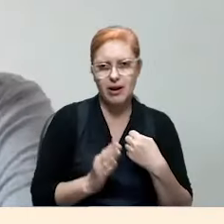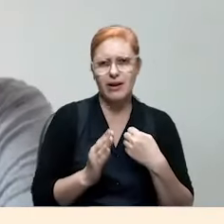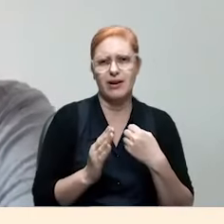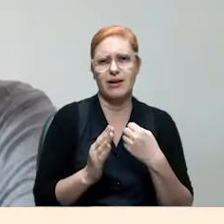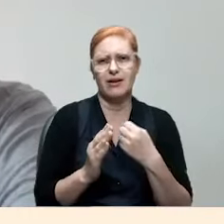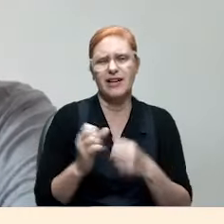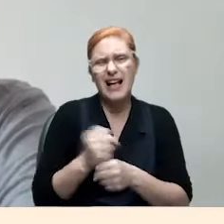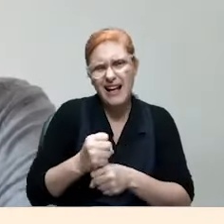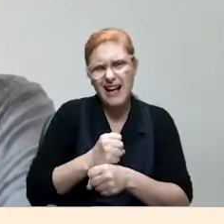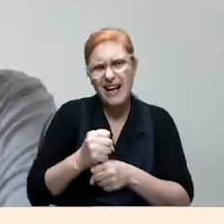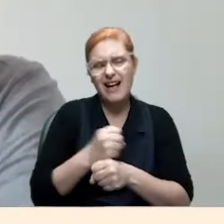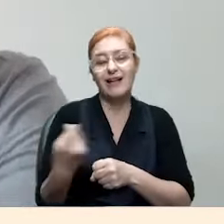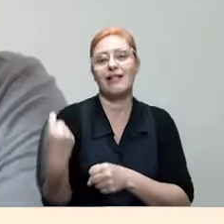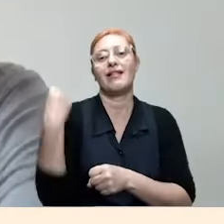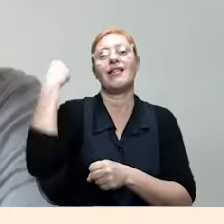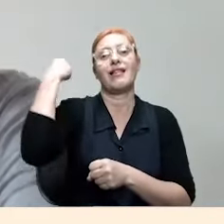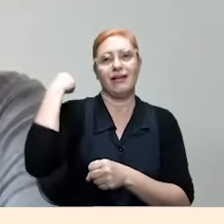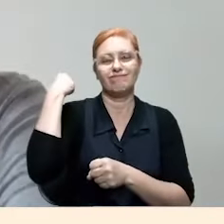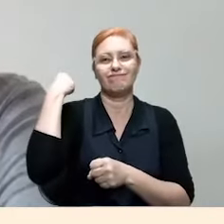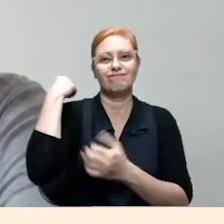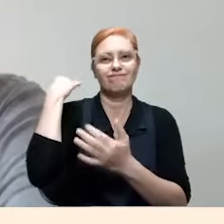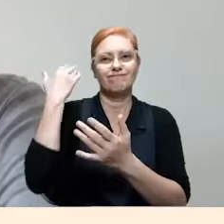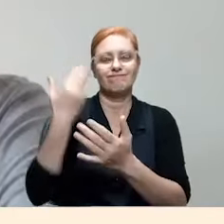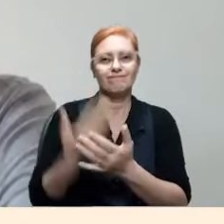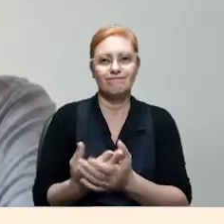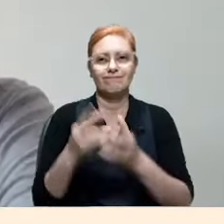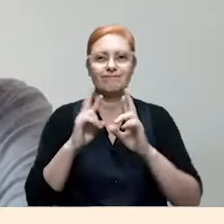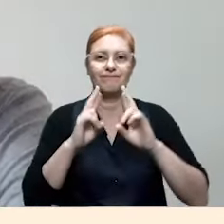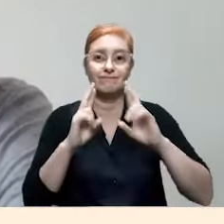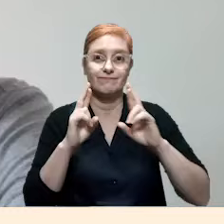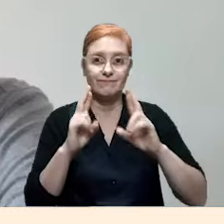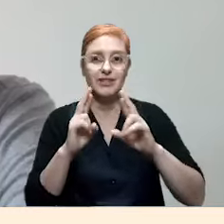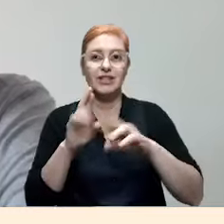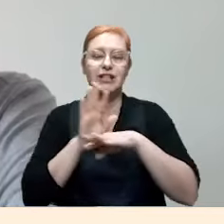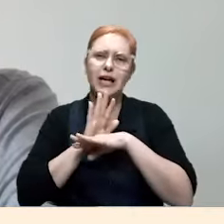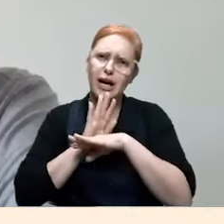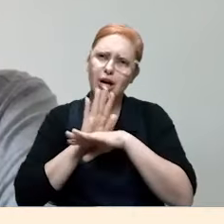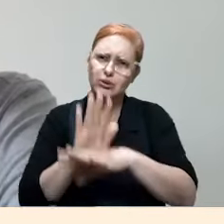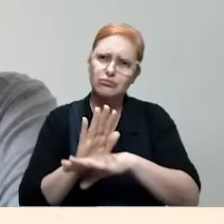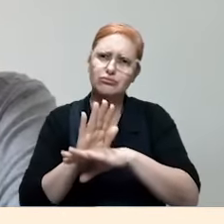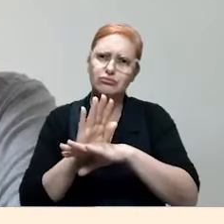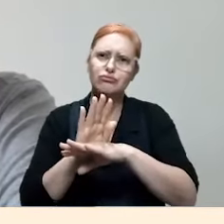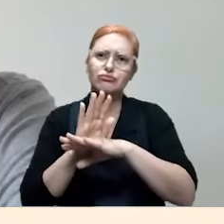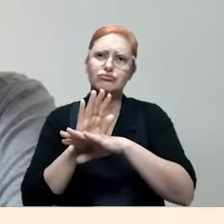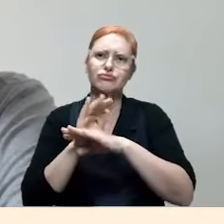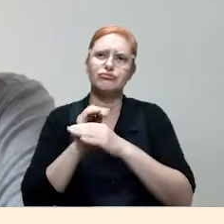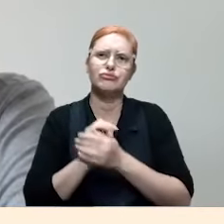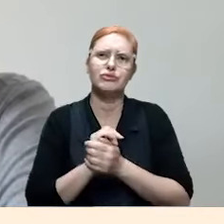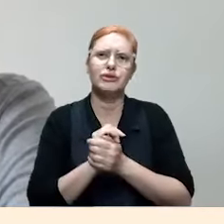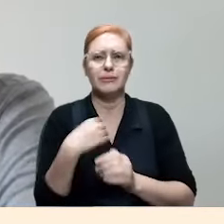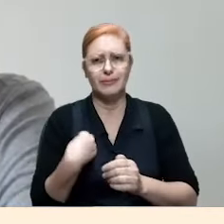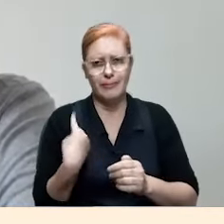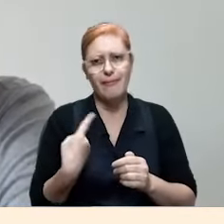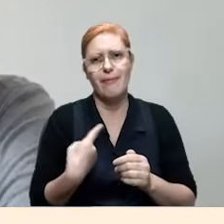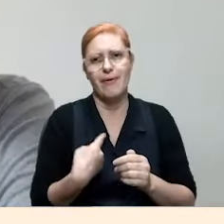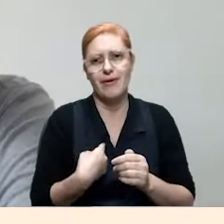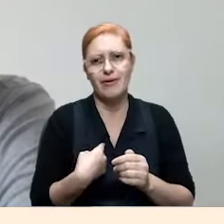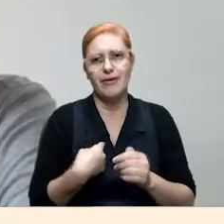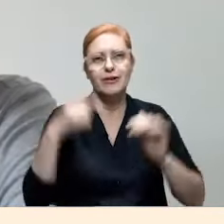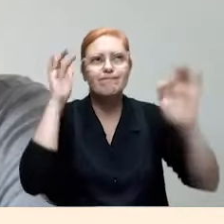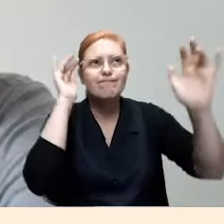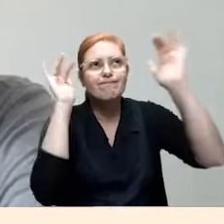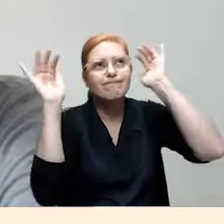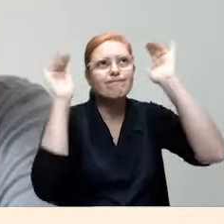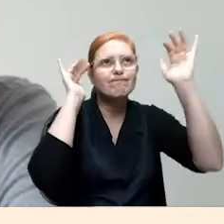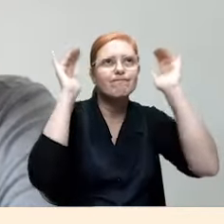bem lá atrás, e espero que seja mais uma contribuição para a gente